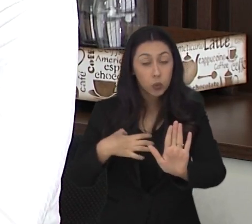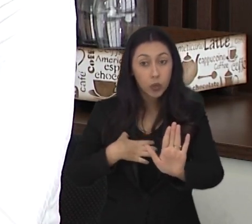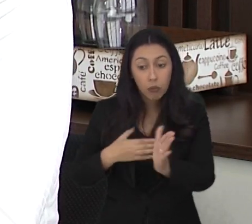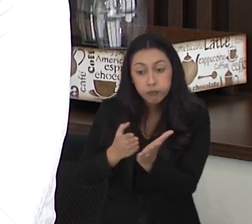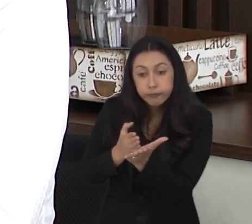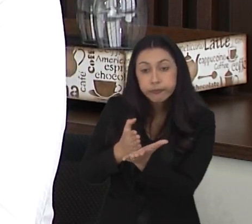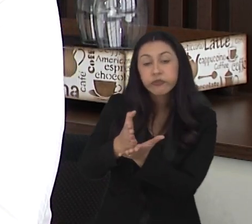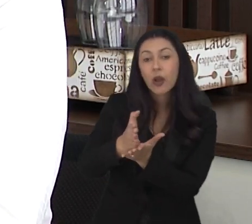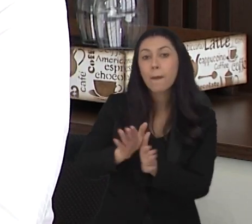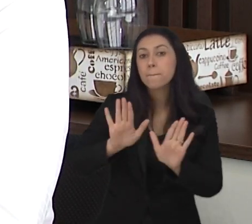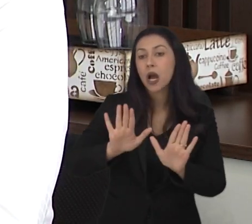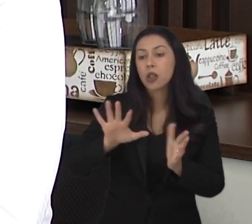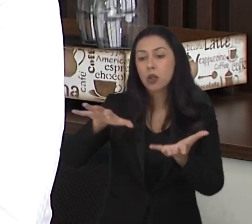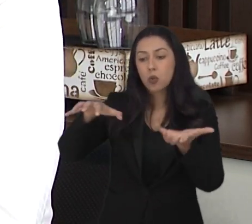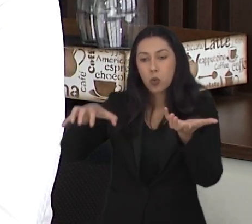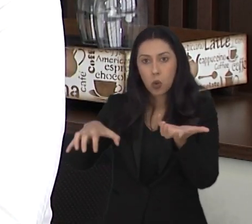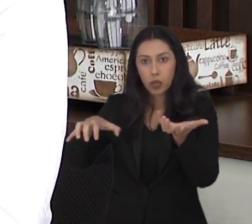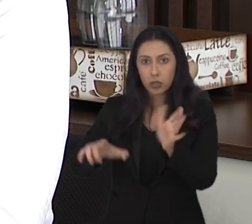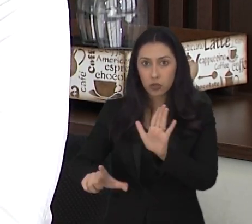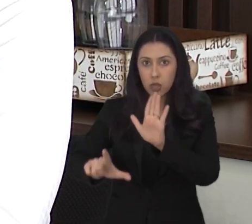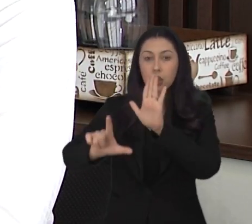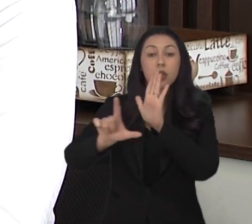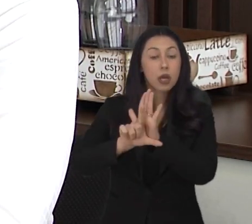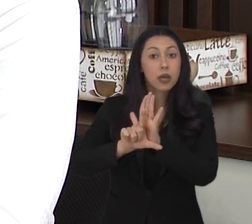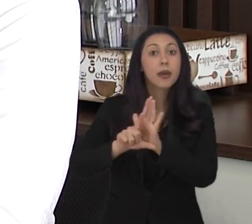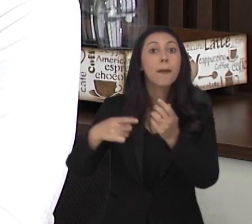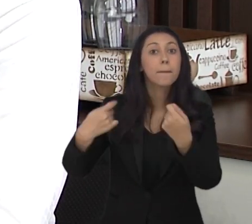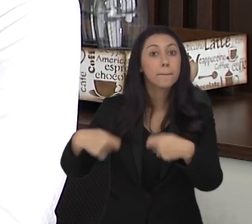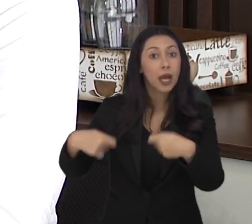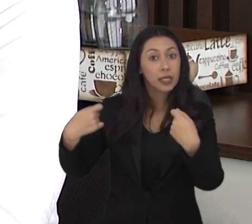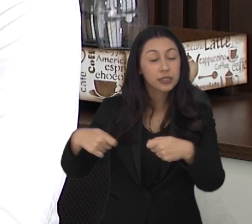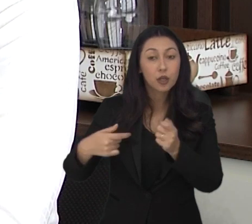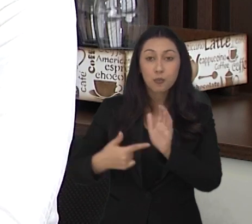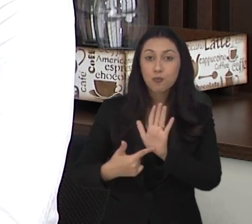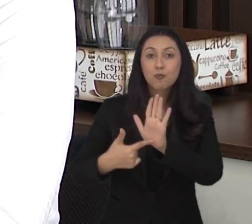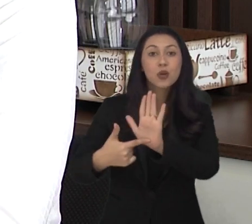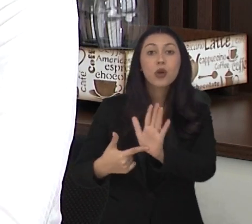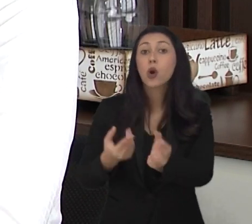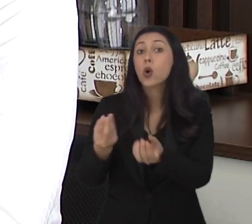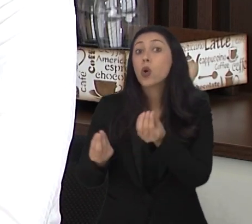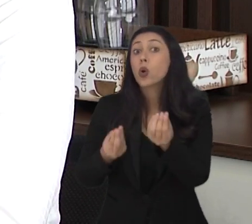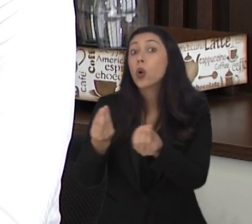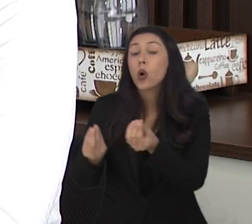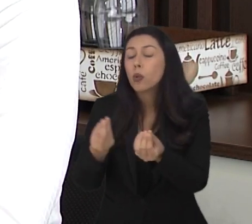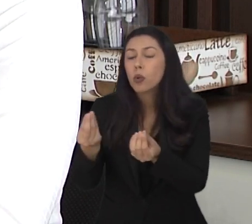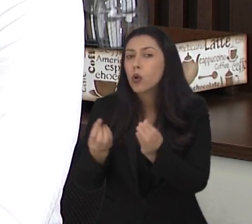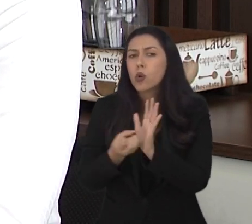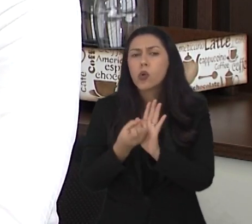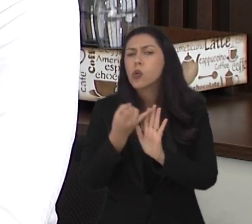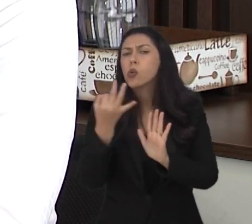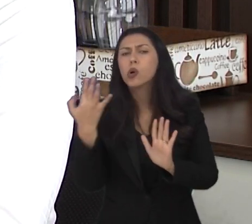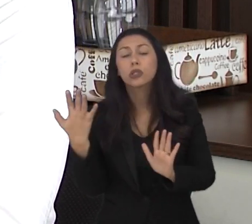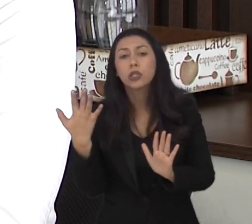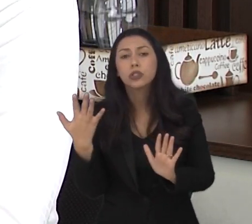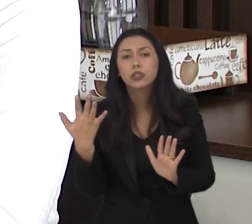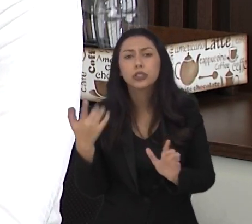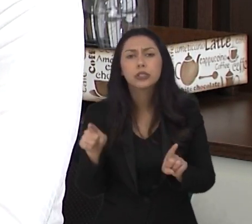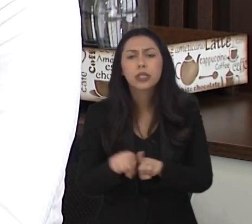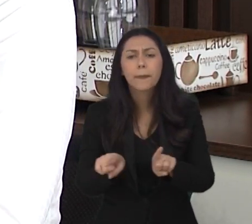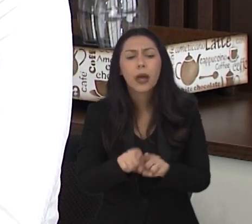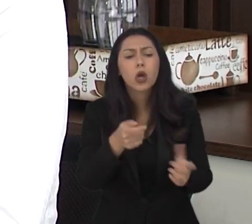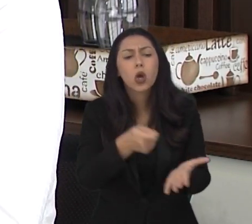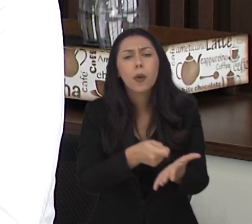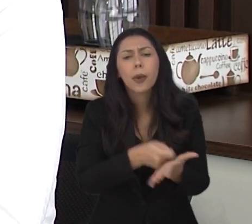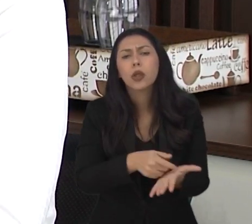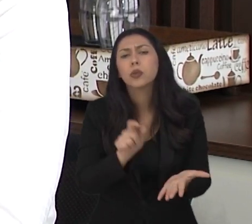traz o caminho que a gente deve seguir. Agora, o Congresso, mediante lei complementar, precisa estabelecer o como, quais são as alíquotas, o